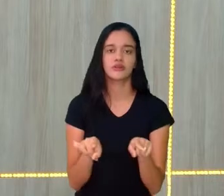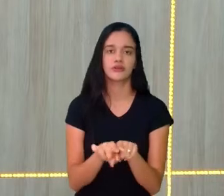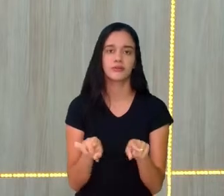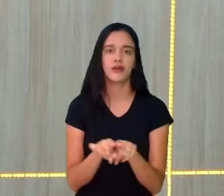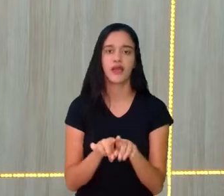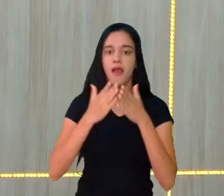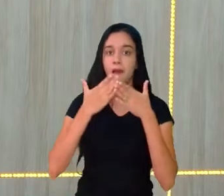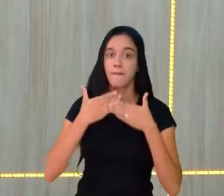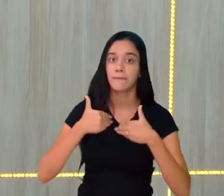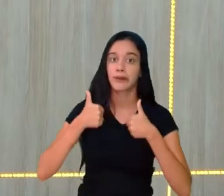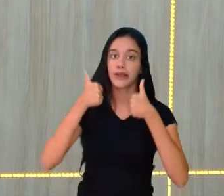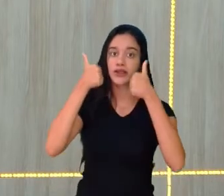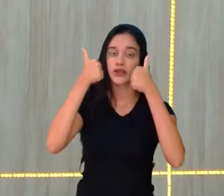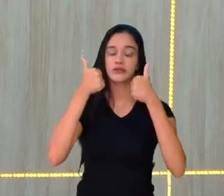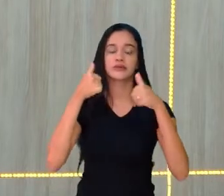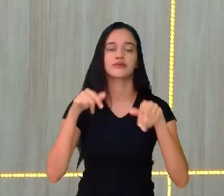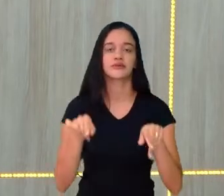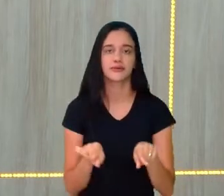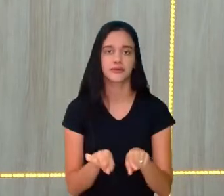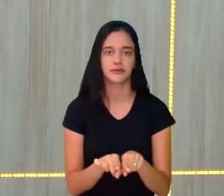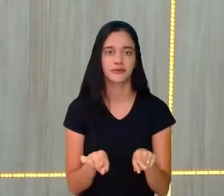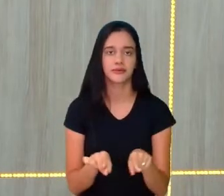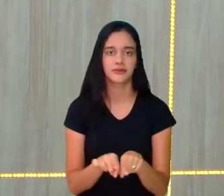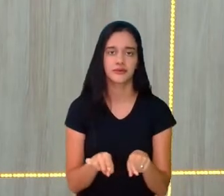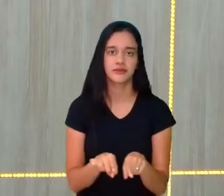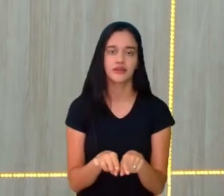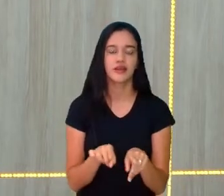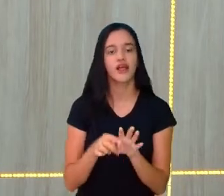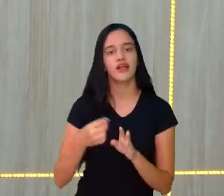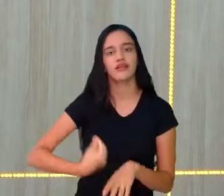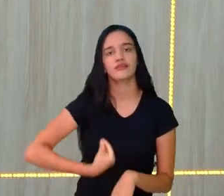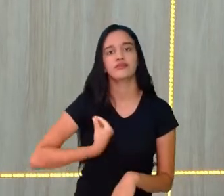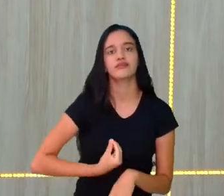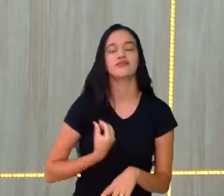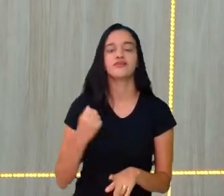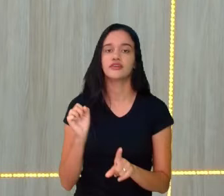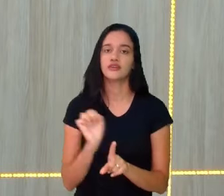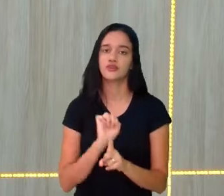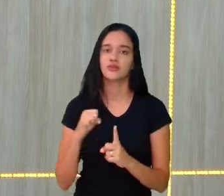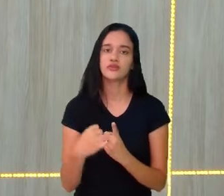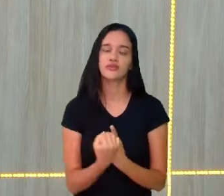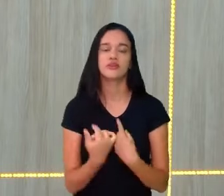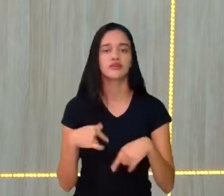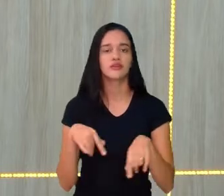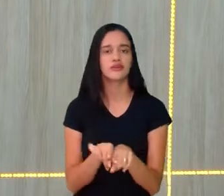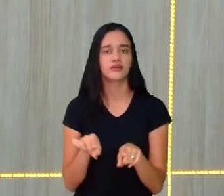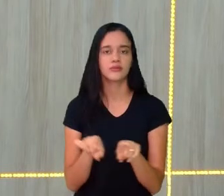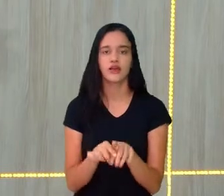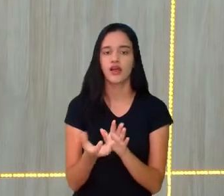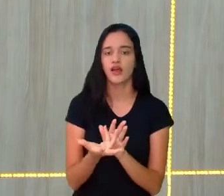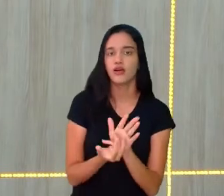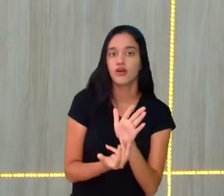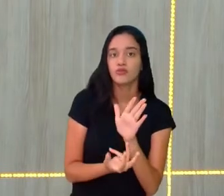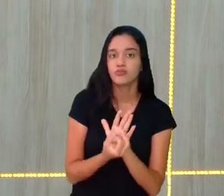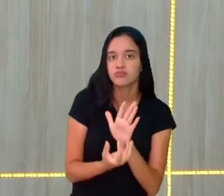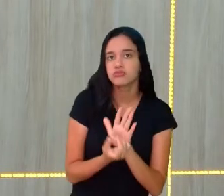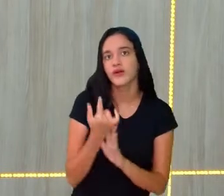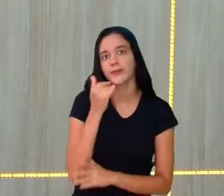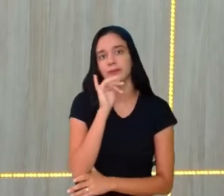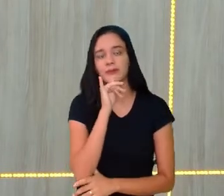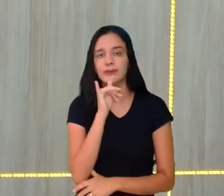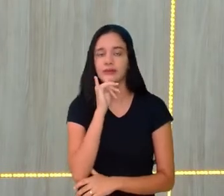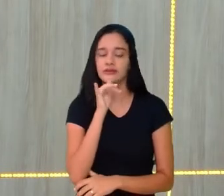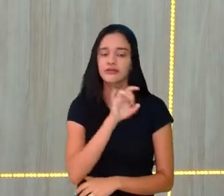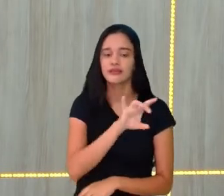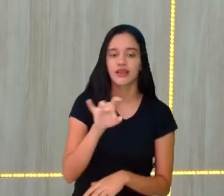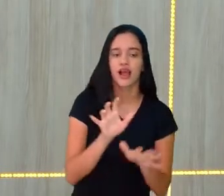de melhores condições, né, de vida em sociedade. Quais são as demandas de cada grupo? Por exemplo, né,